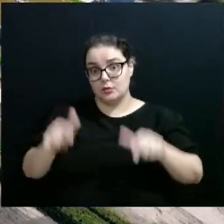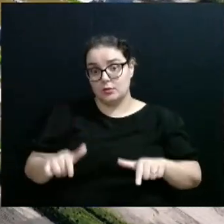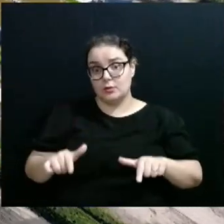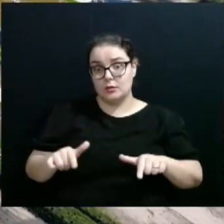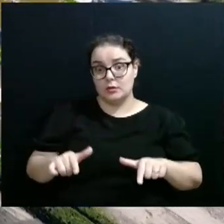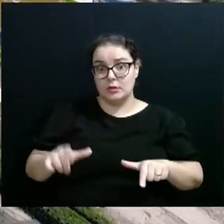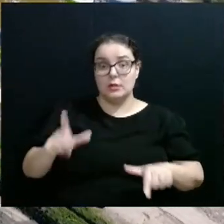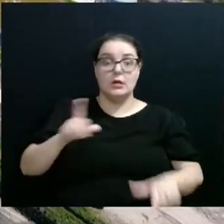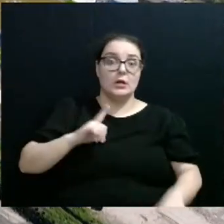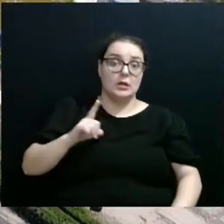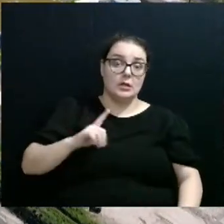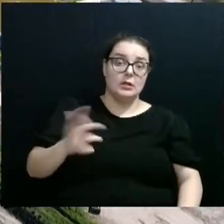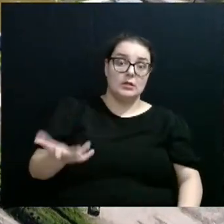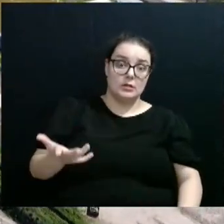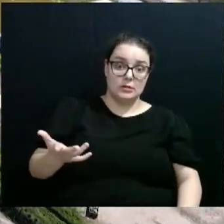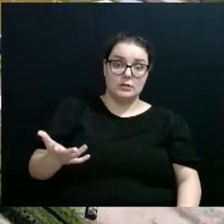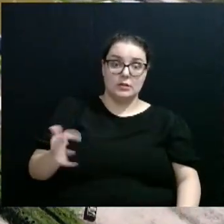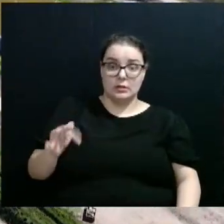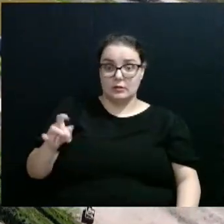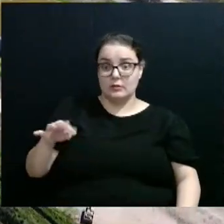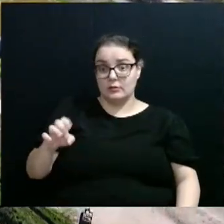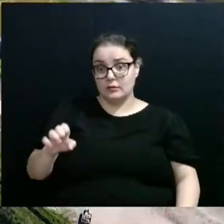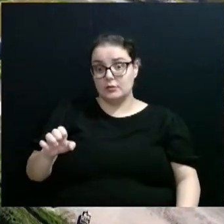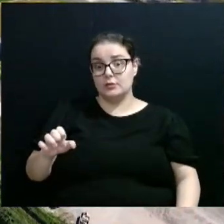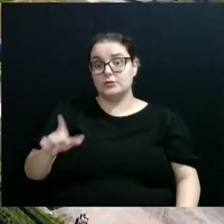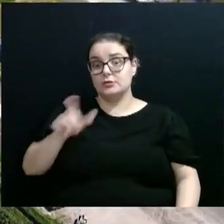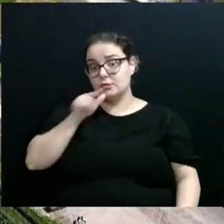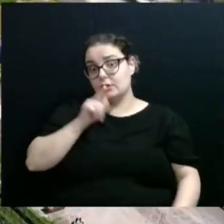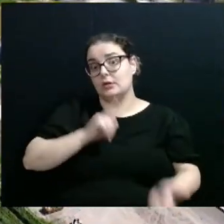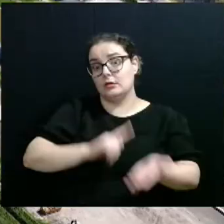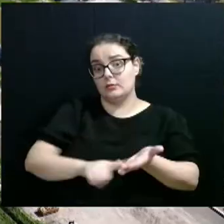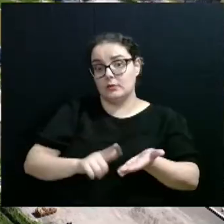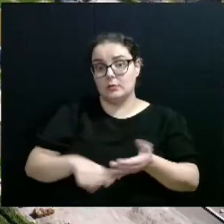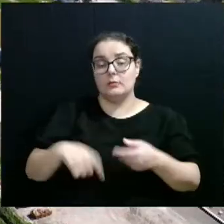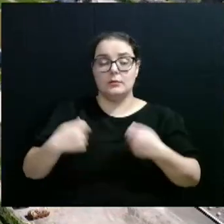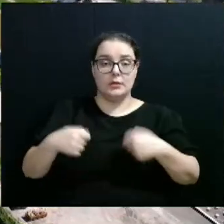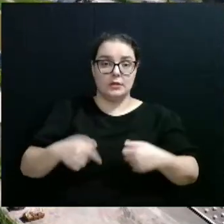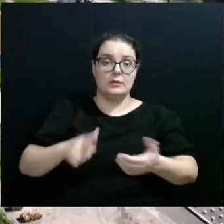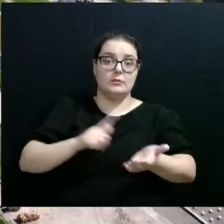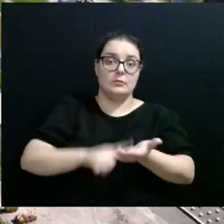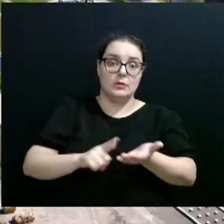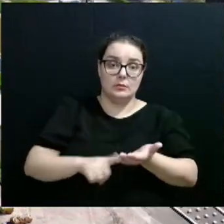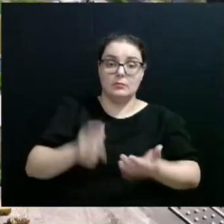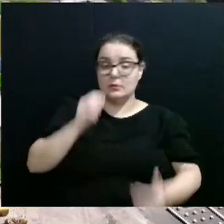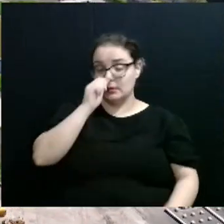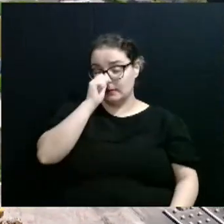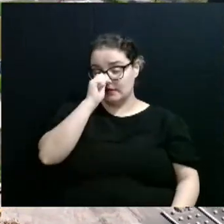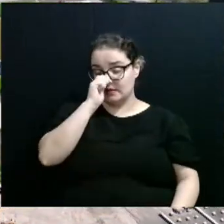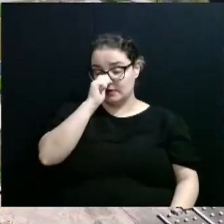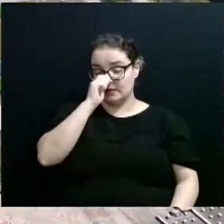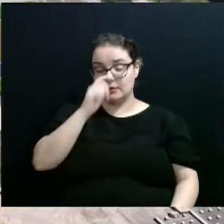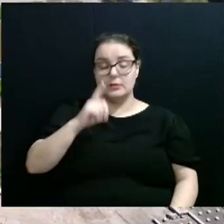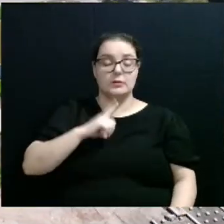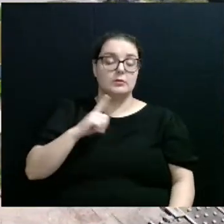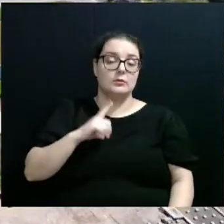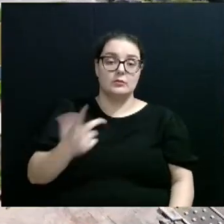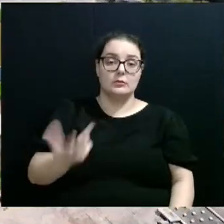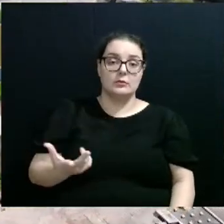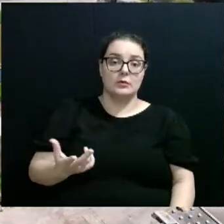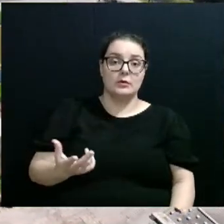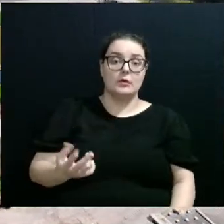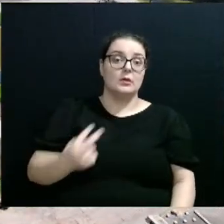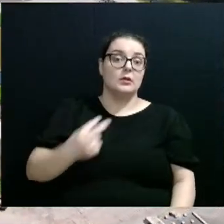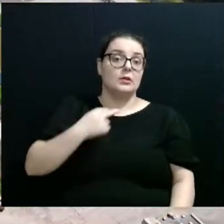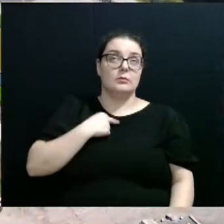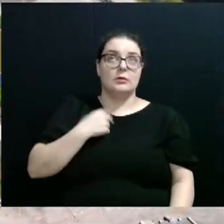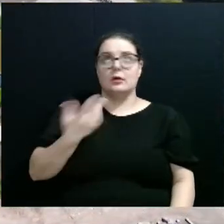tem essa fonte de água potável, porque também precisa ser uma água limpa, né? Não pode ser, mesmo se a gente pensar